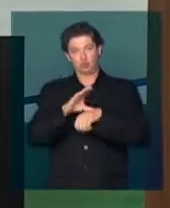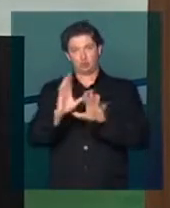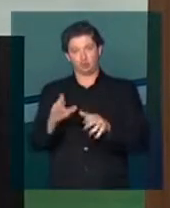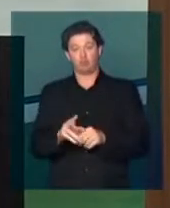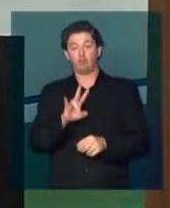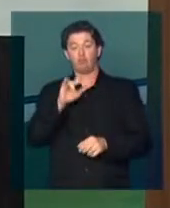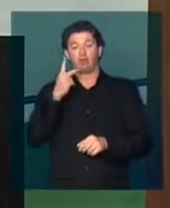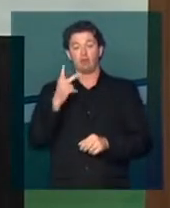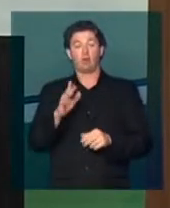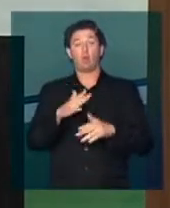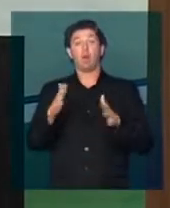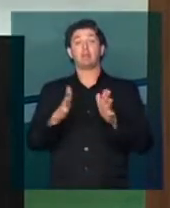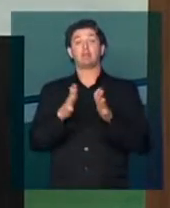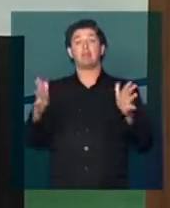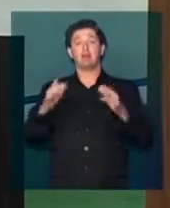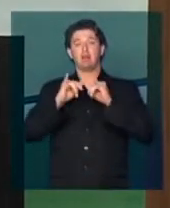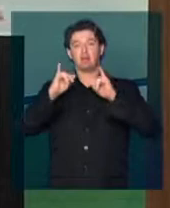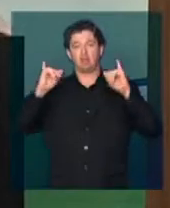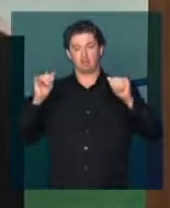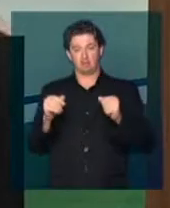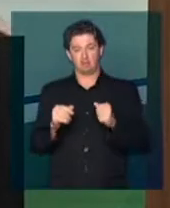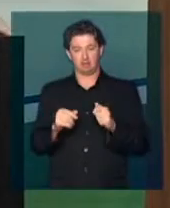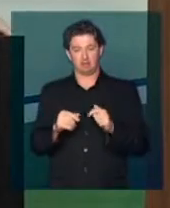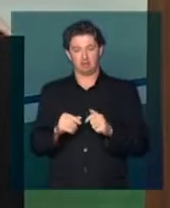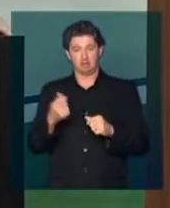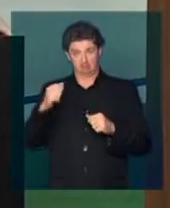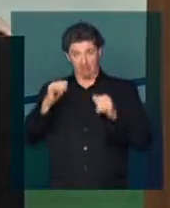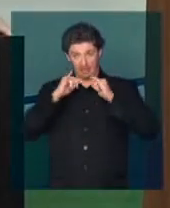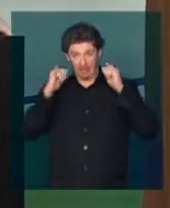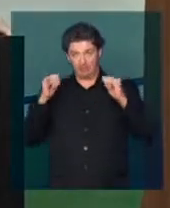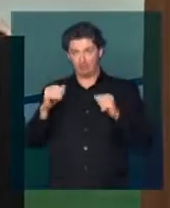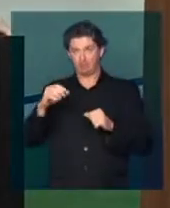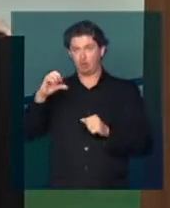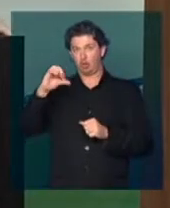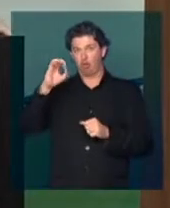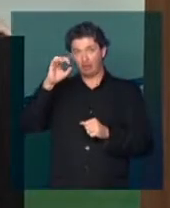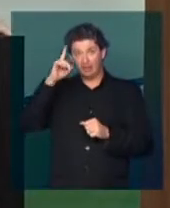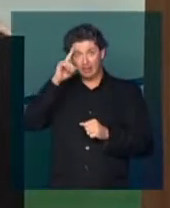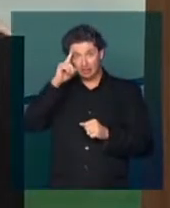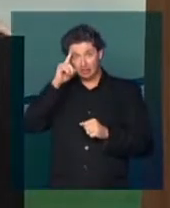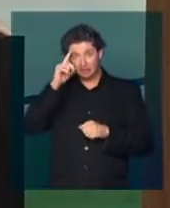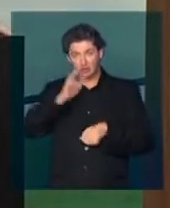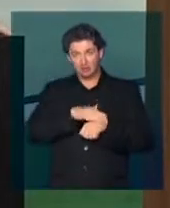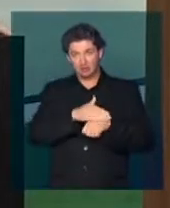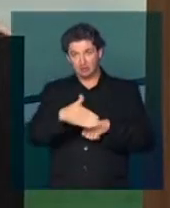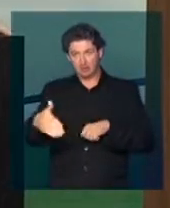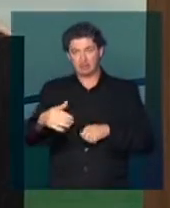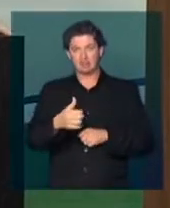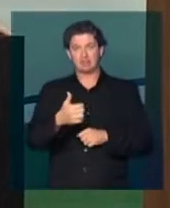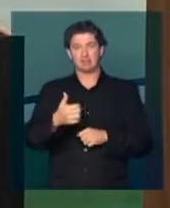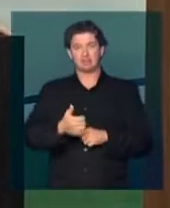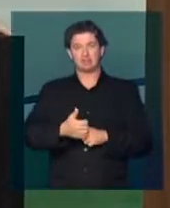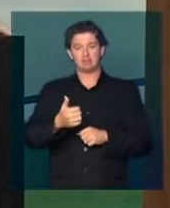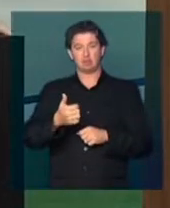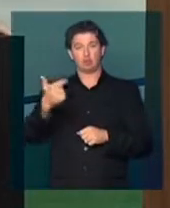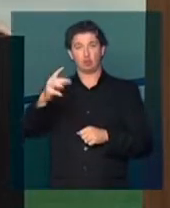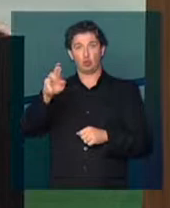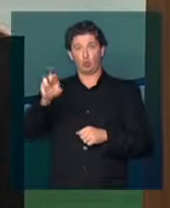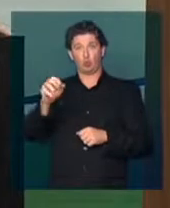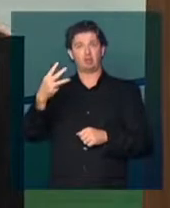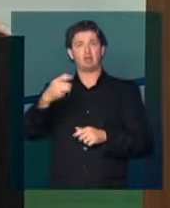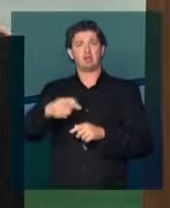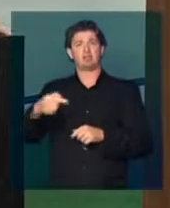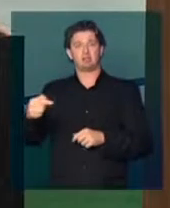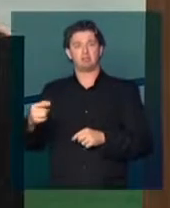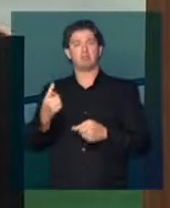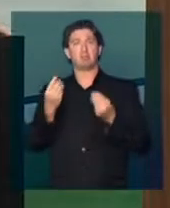vai dizer qual é o tamanho da campanha. Será que a gente precisa ter uma campanha de 90 dias, se o segundo turno são 3 semanas? Por